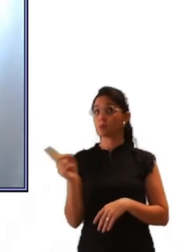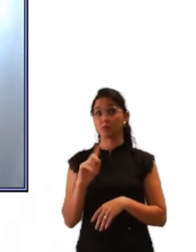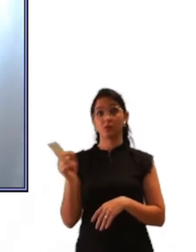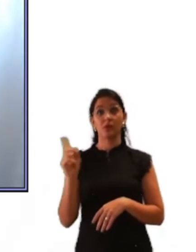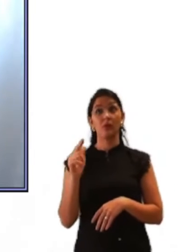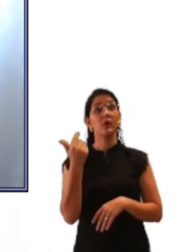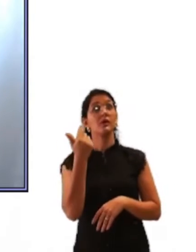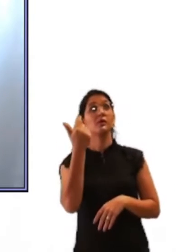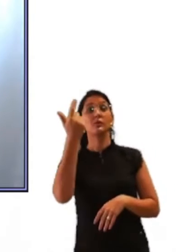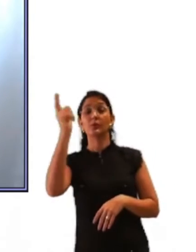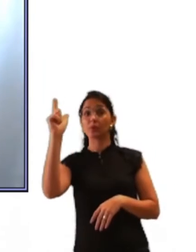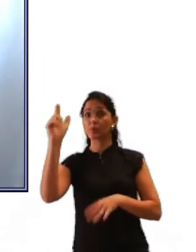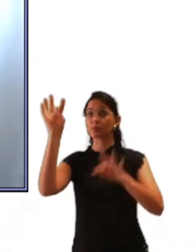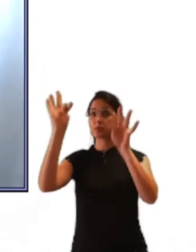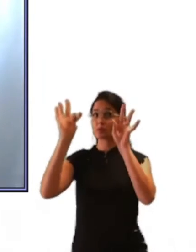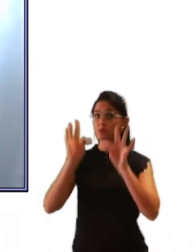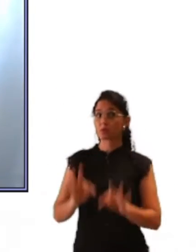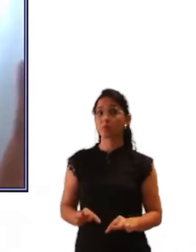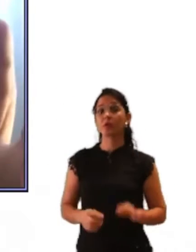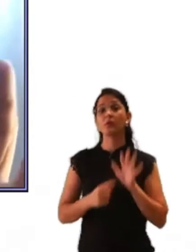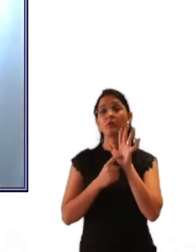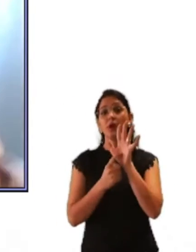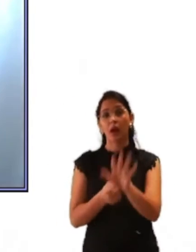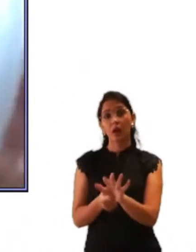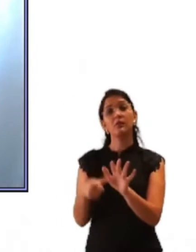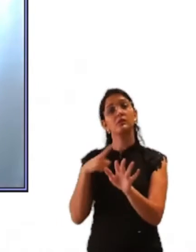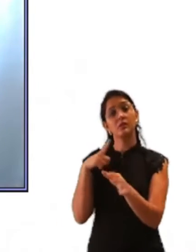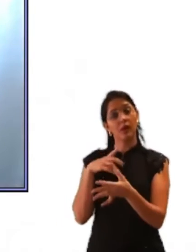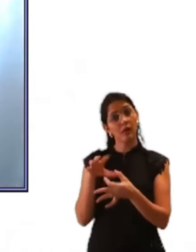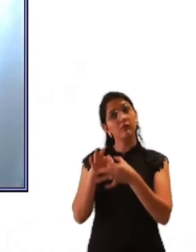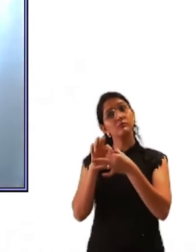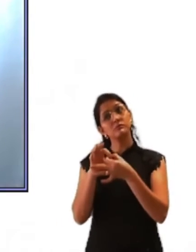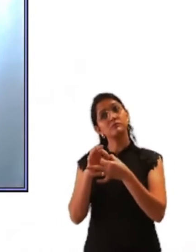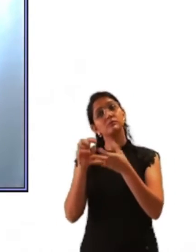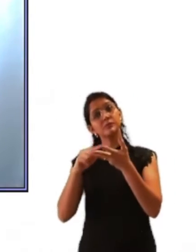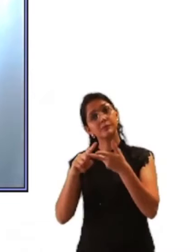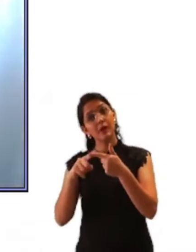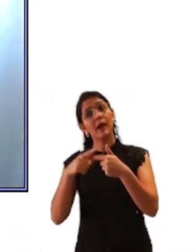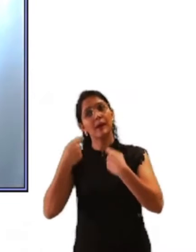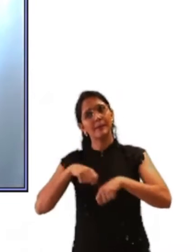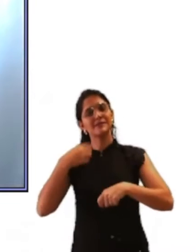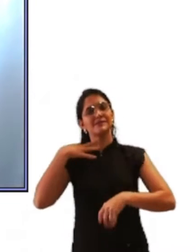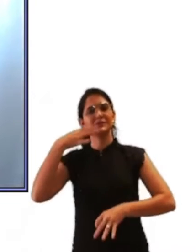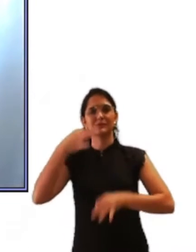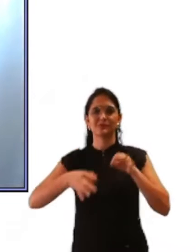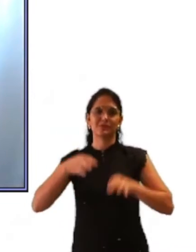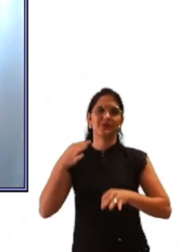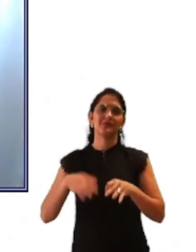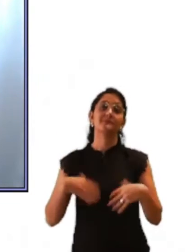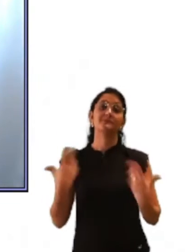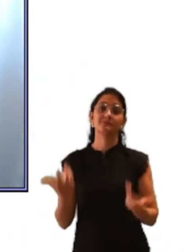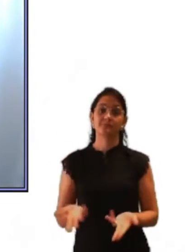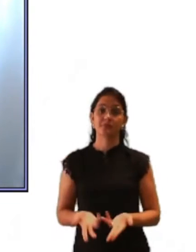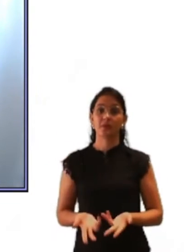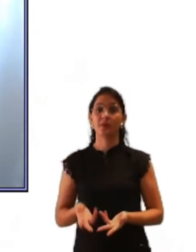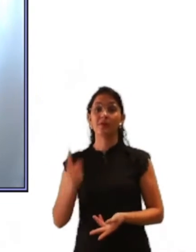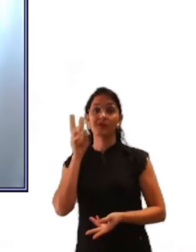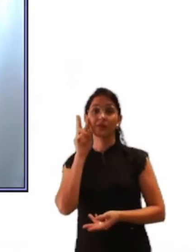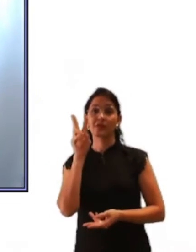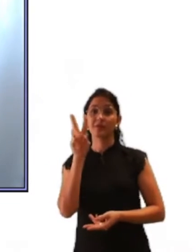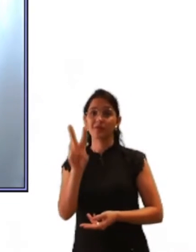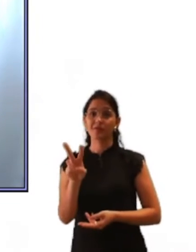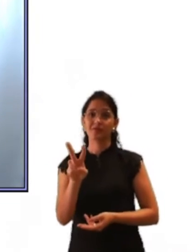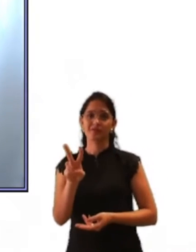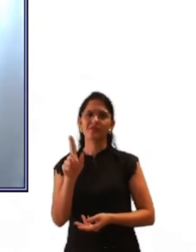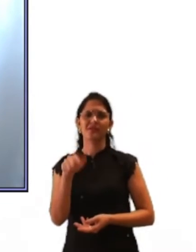outro depoimento testemunhal, falar que aquele depoimento foi coerente e harmônico e julgar. Então, isso, eu ouvi isso esses dias, gente,